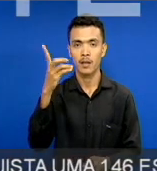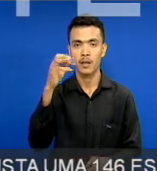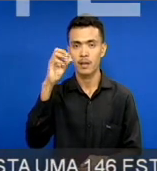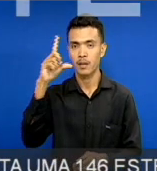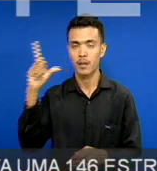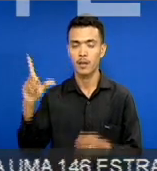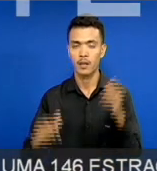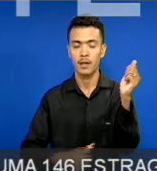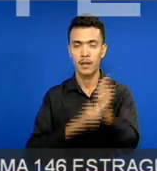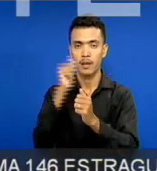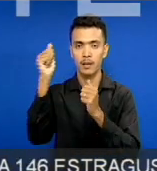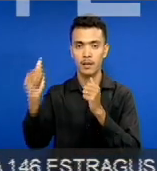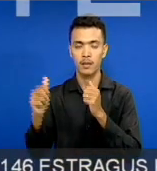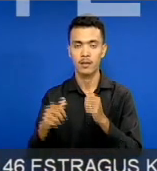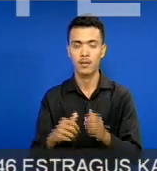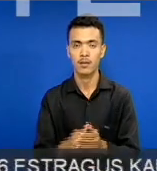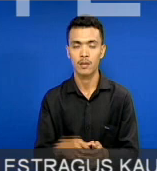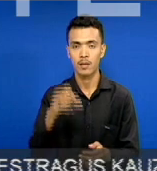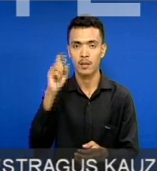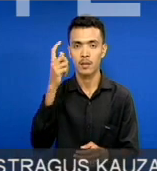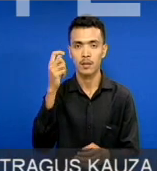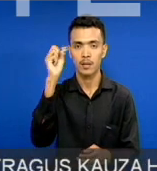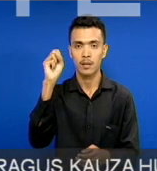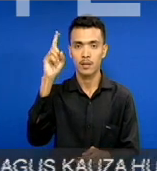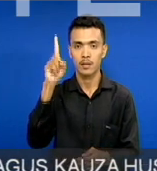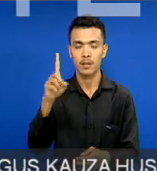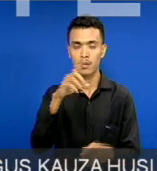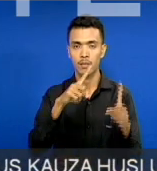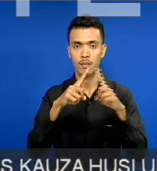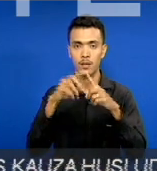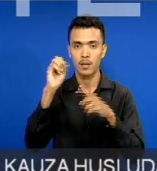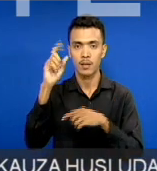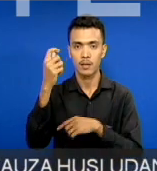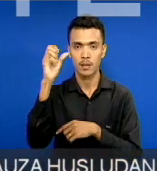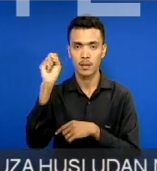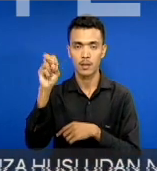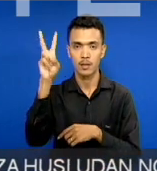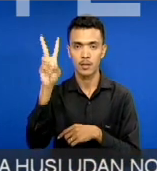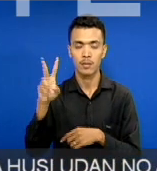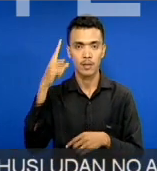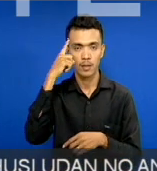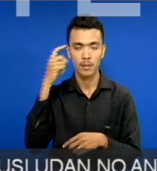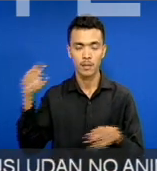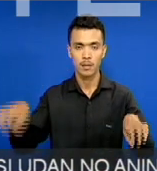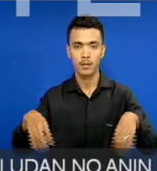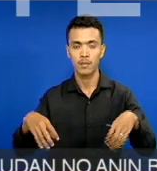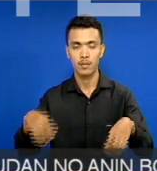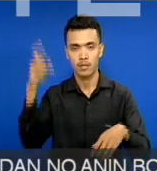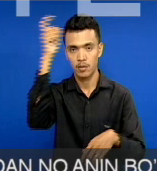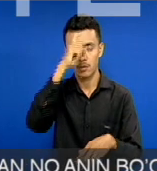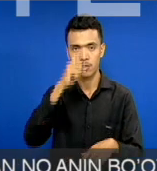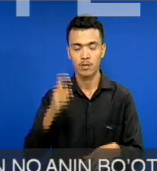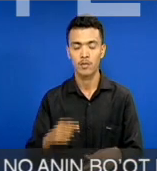RTL atualiza sistema STS 1 ba STS 2, tamba sistema anterior tuang ona. Turma